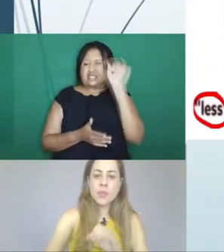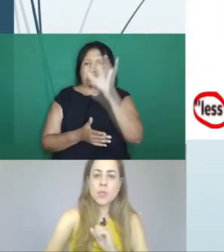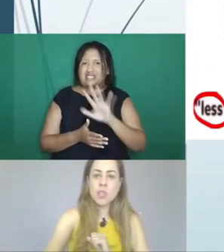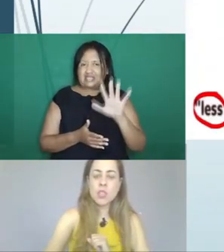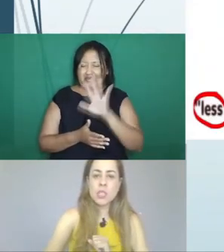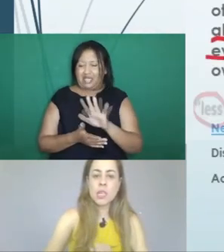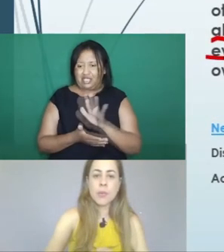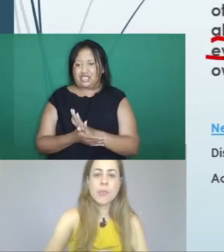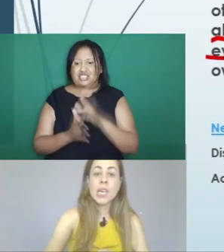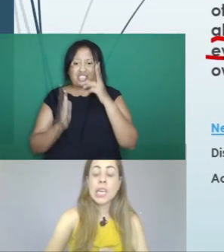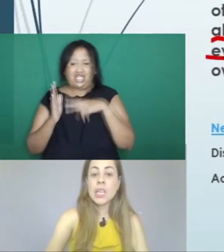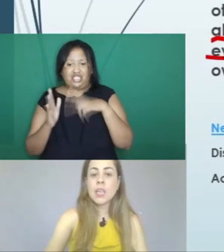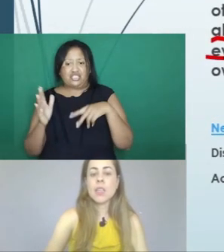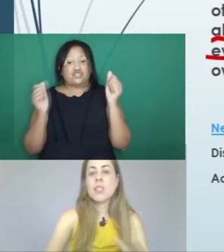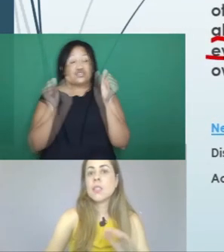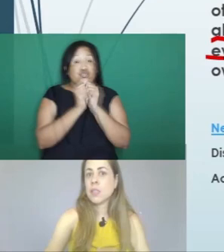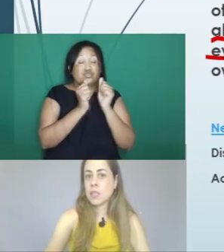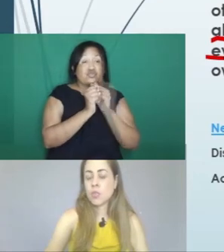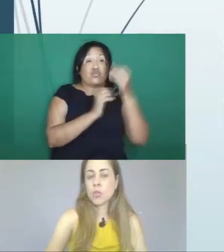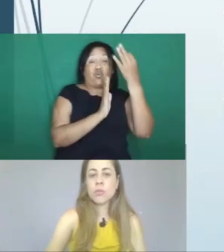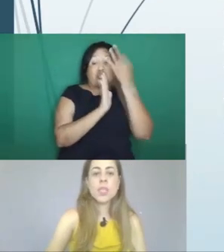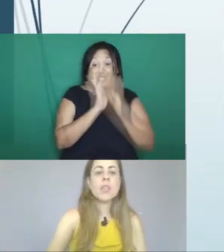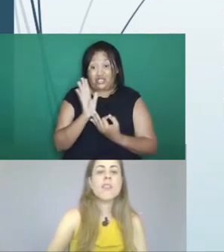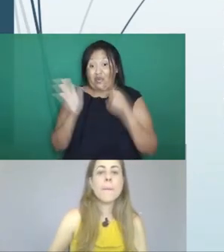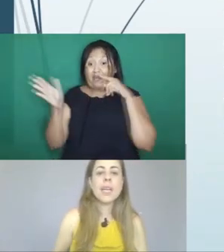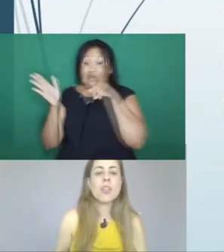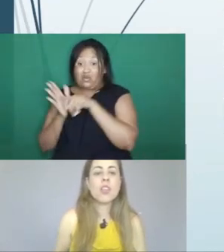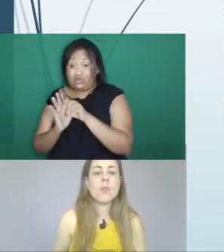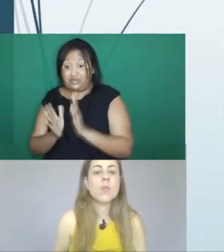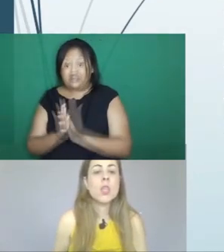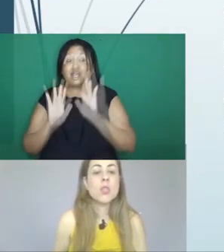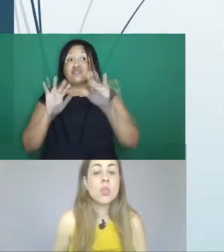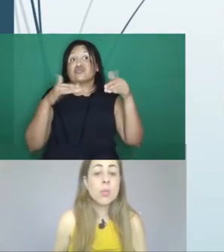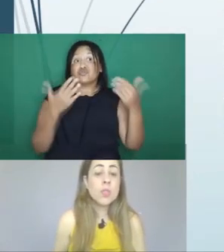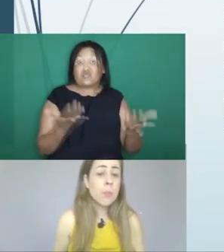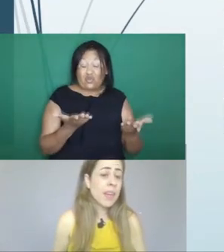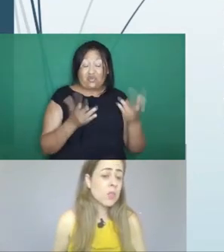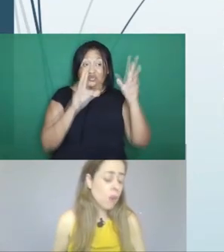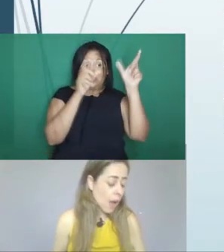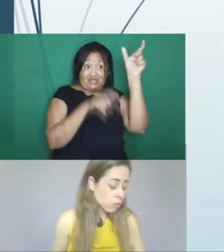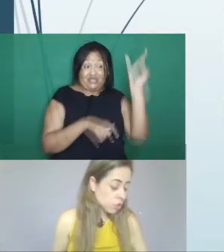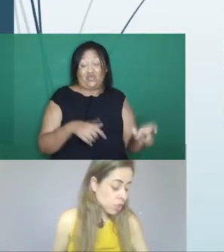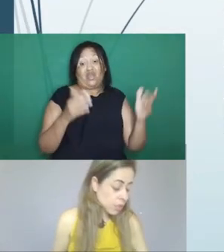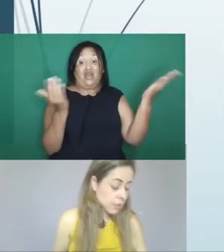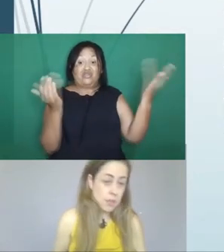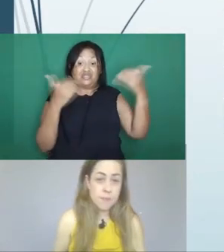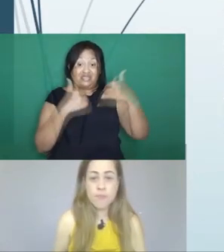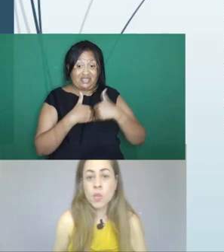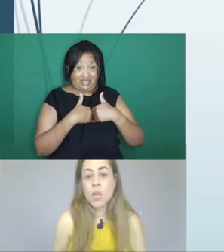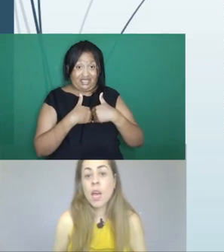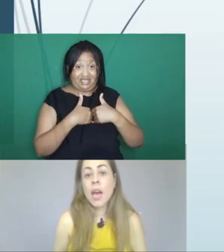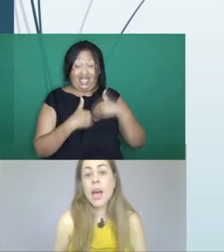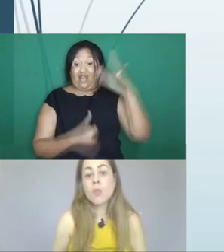gráficos que a gente leu e esse texto vamos para a questão sobre o espectro autista